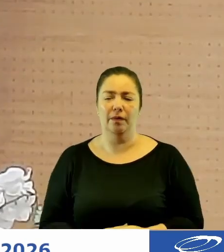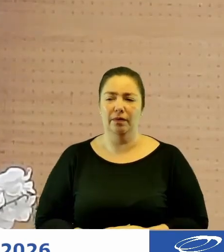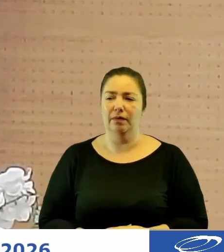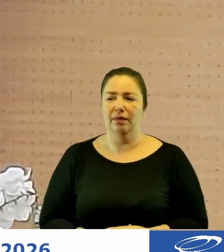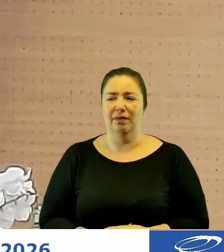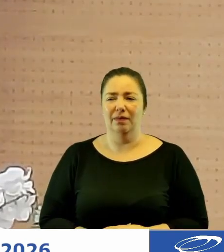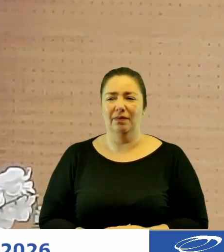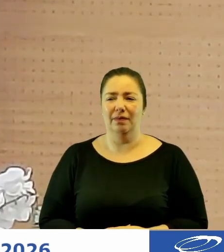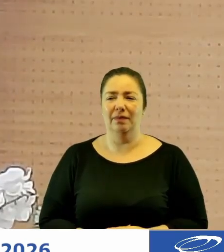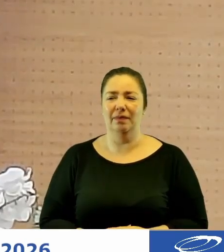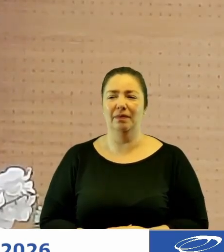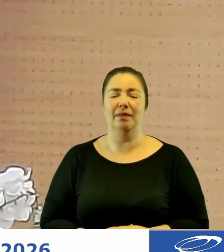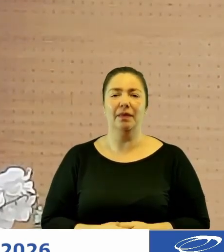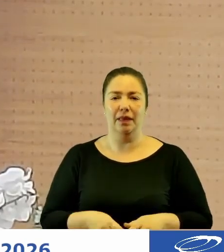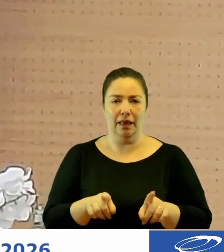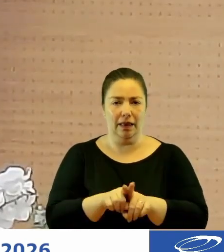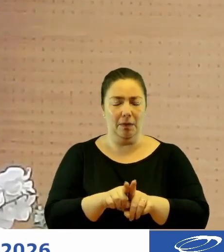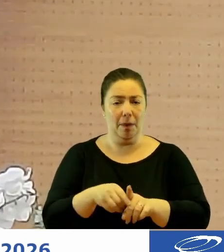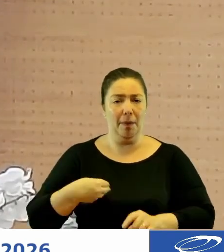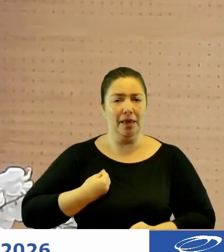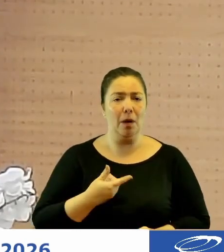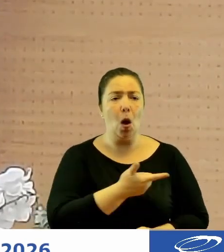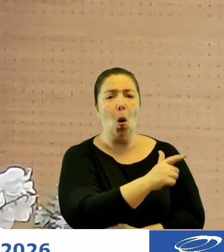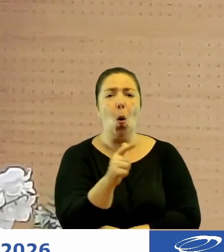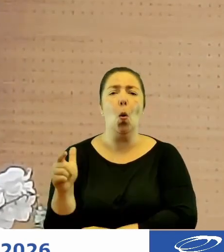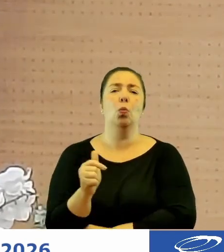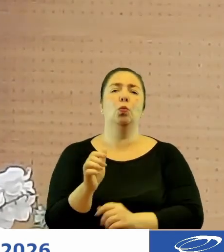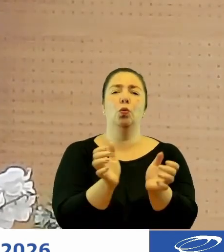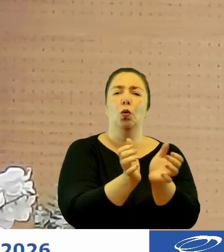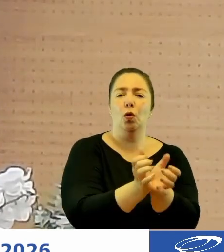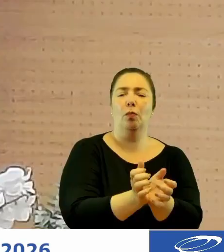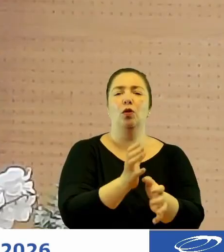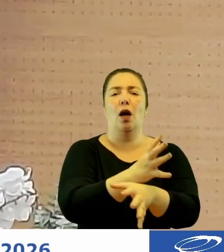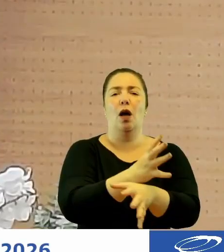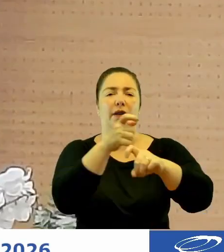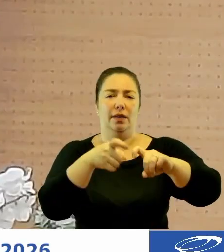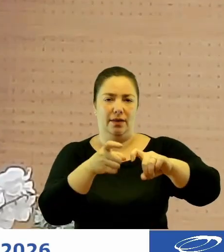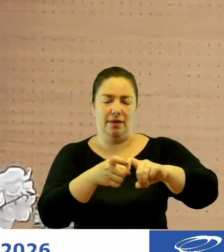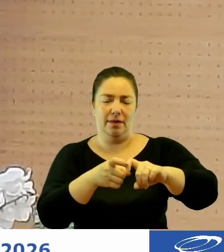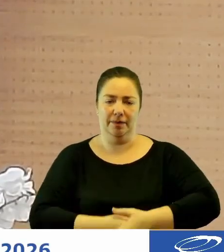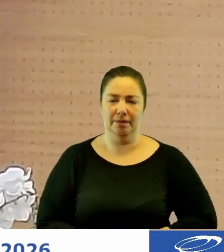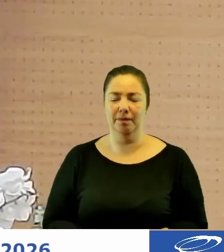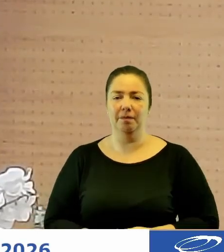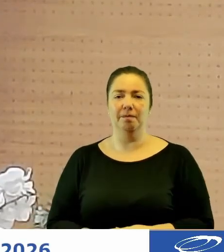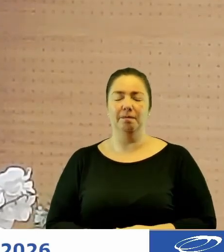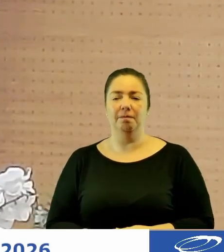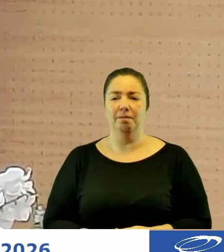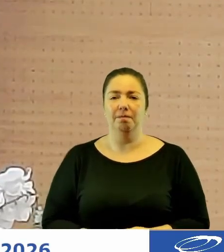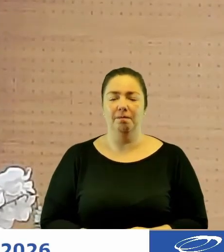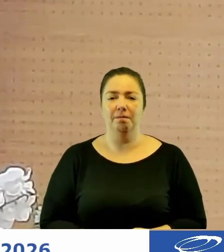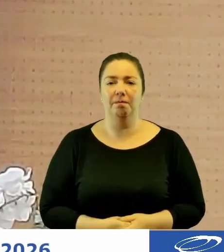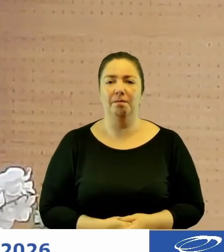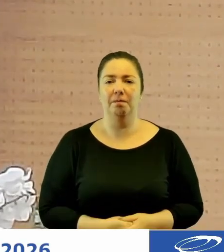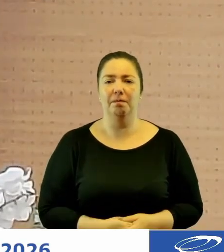Sociedade Brasileira de Infectologia. Bom, o Mauro vai ministrar a palestra Tratamento Antimicrobiano Curativo das Infecções Articulares Periprotéticas,